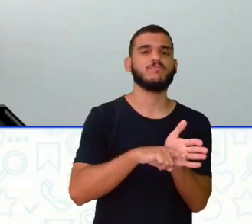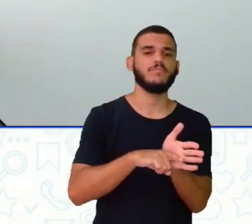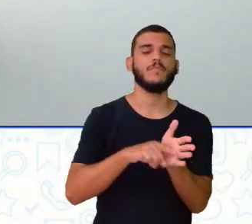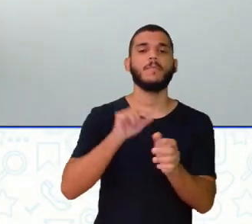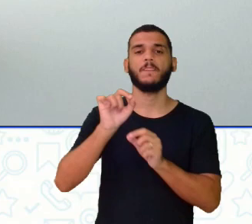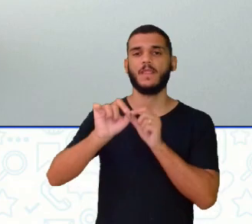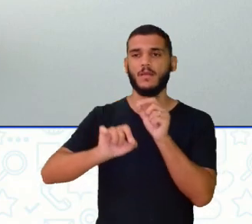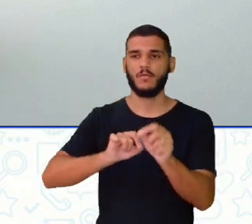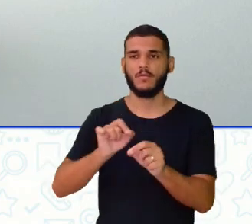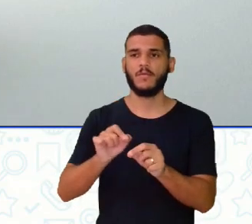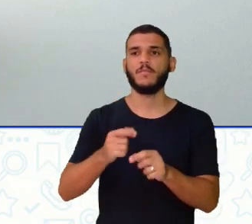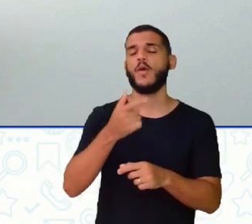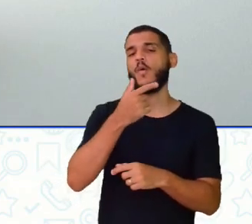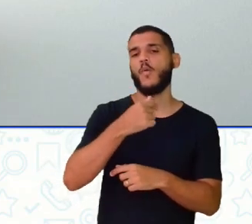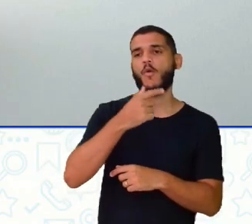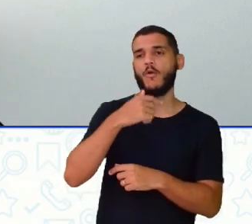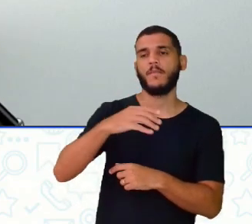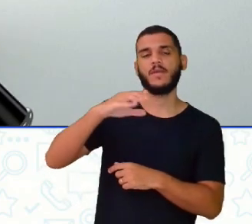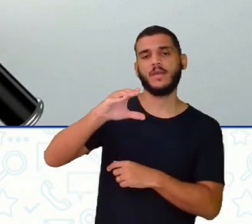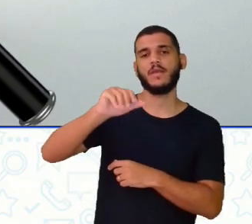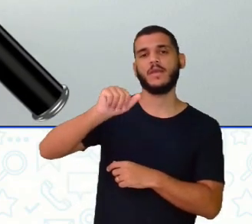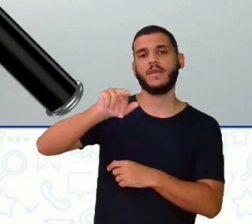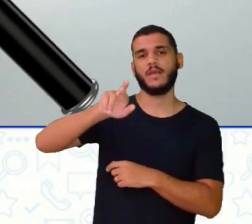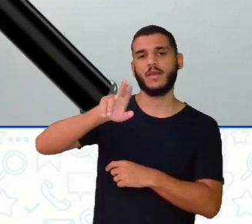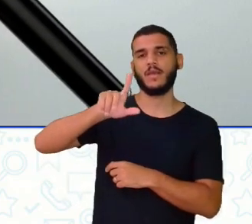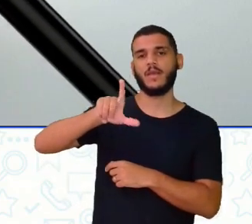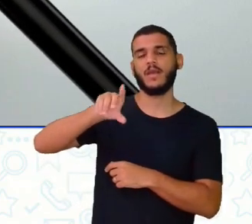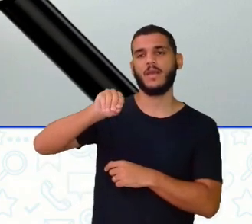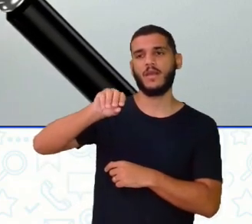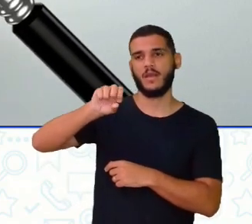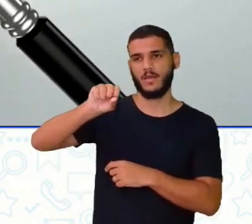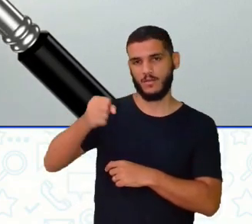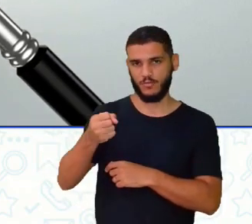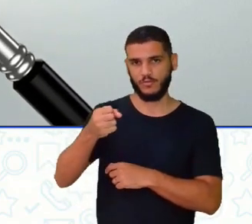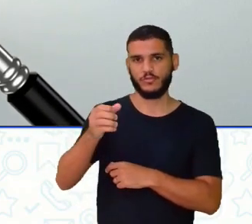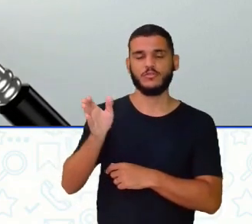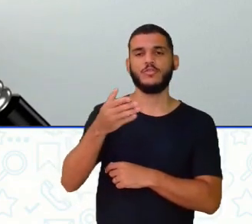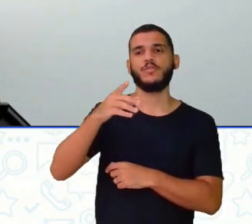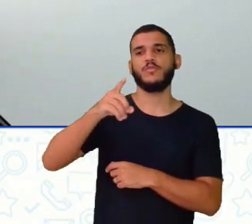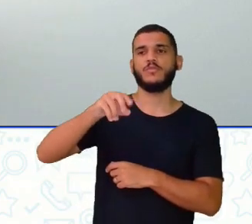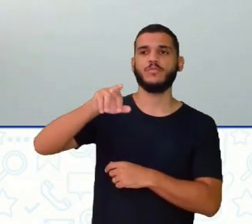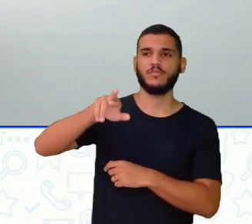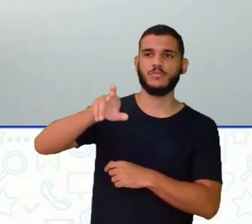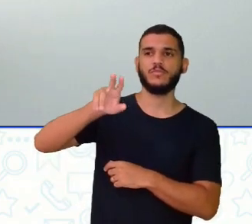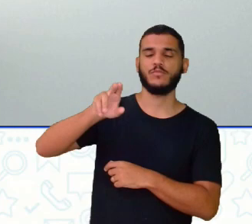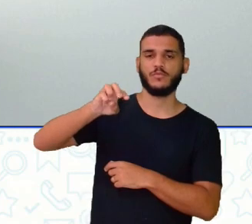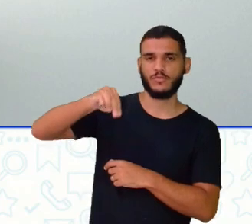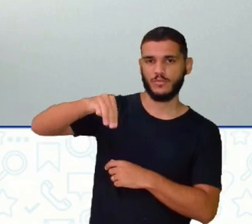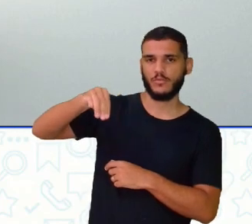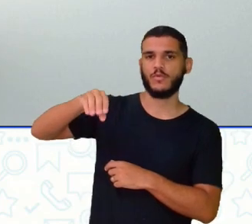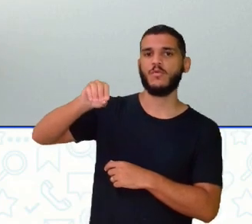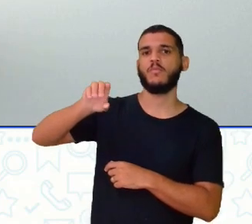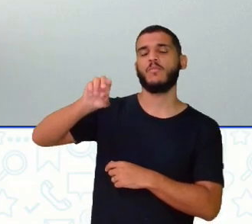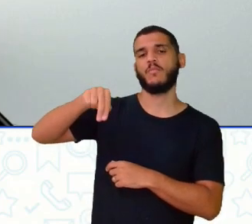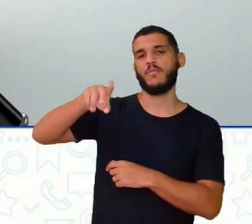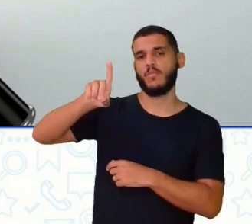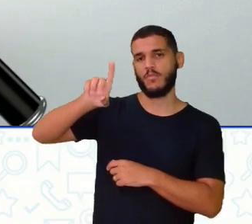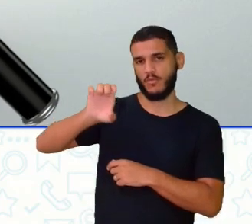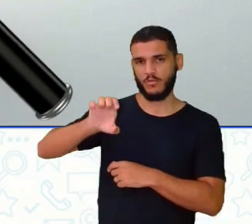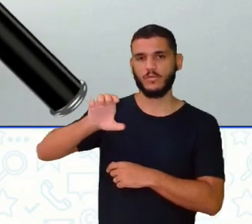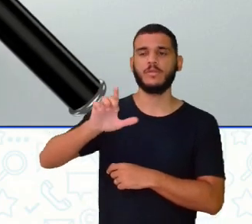Sobre Carlos Drummond de Andrade, que é outro escritor que também tem poemas,